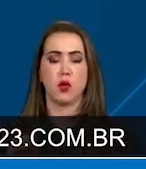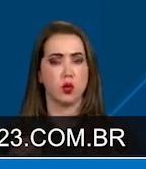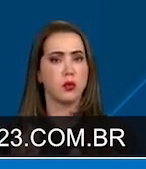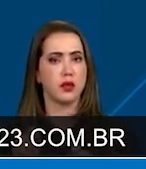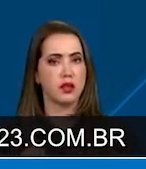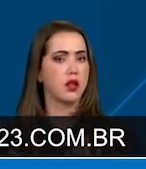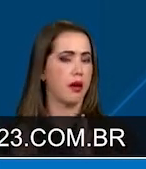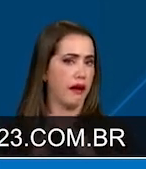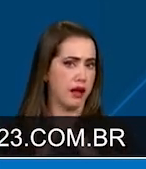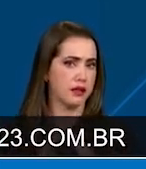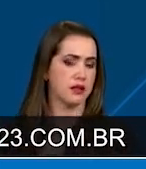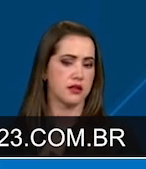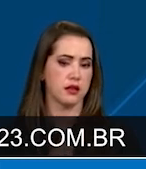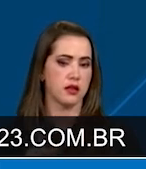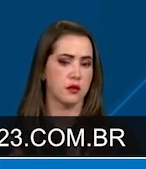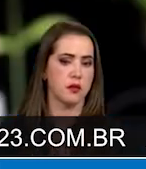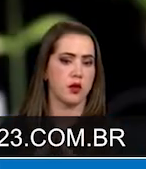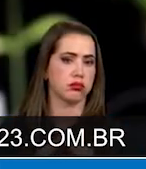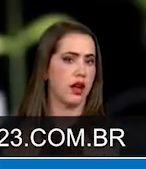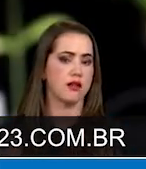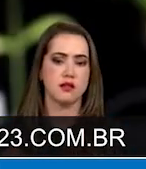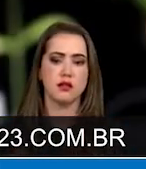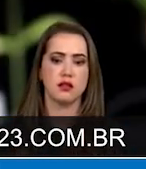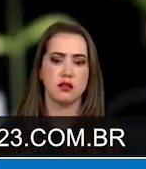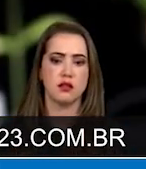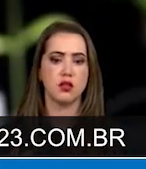estar tranquilamente cultivando nas suas residências